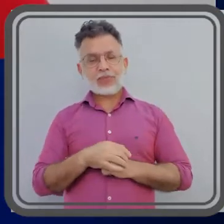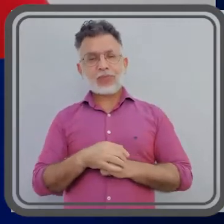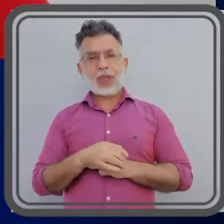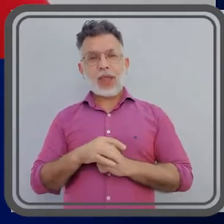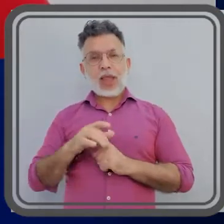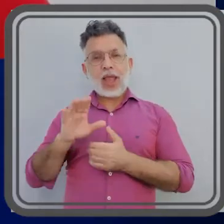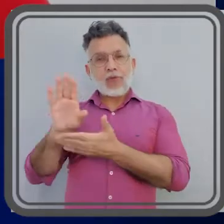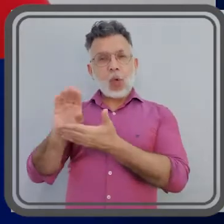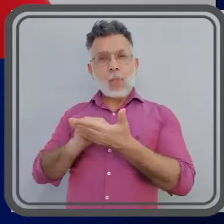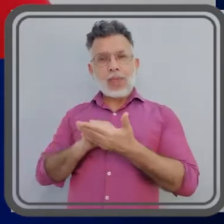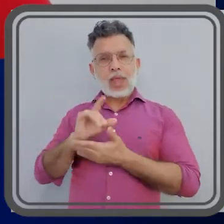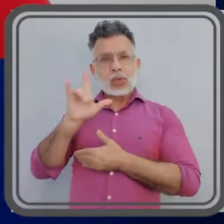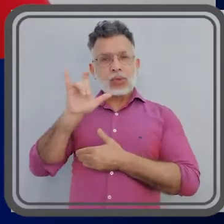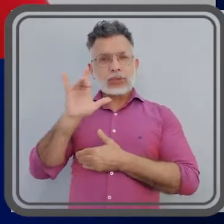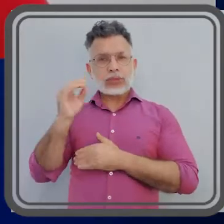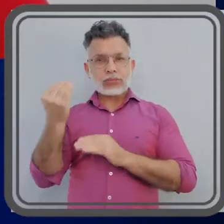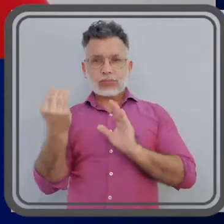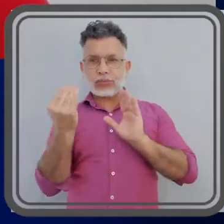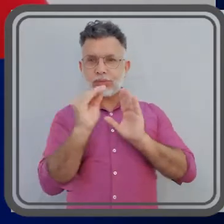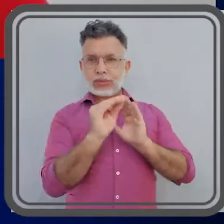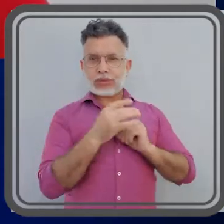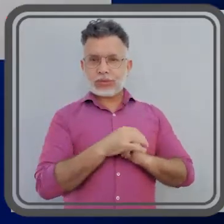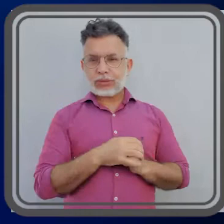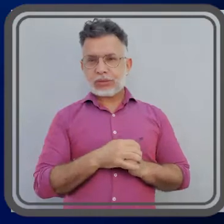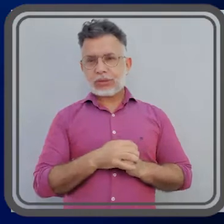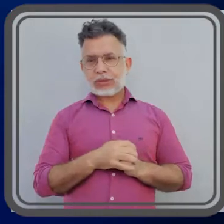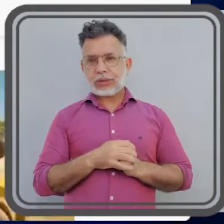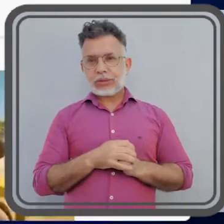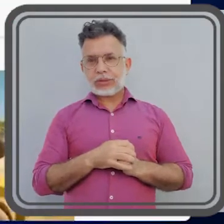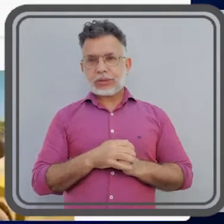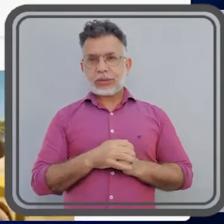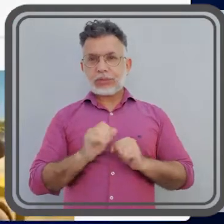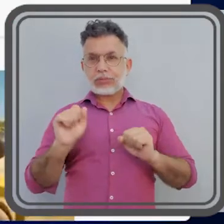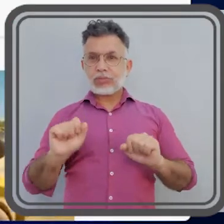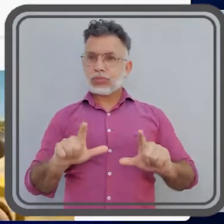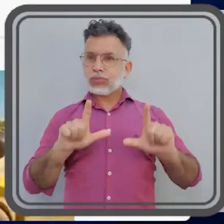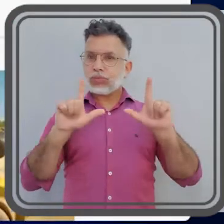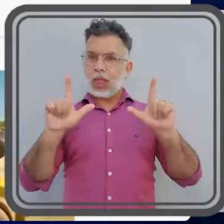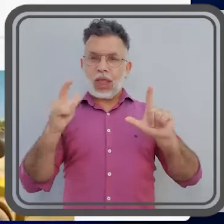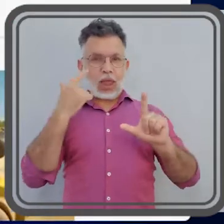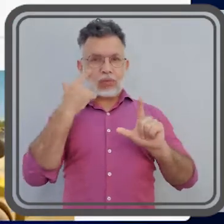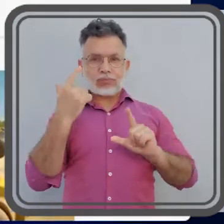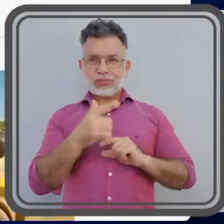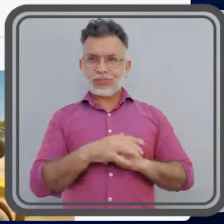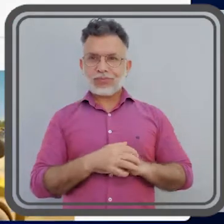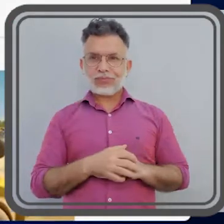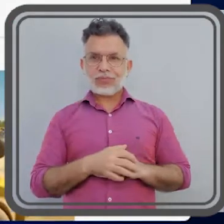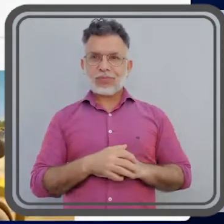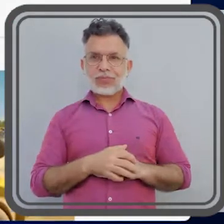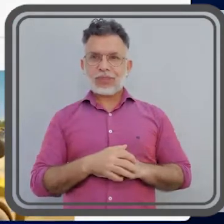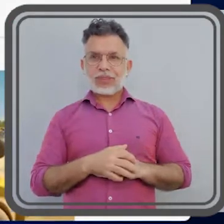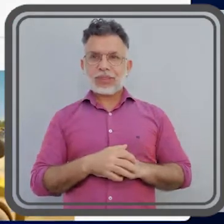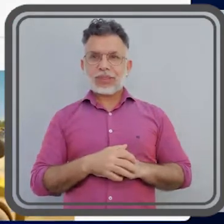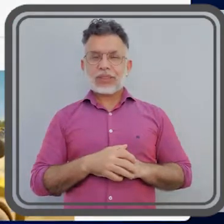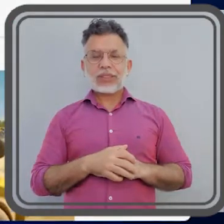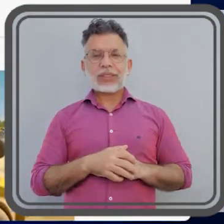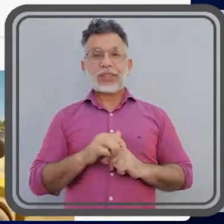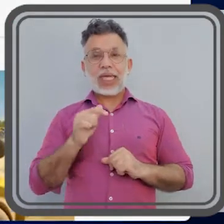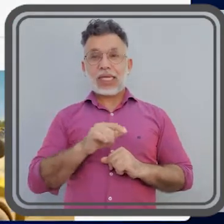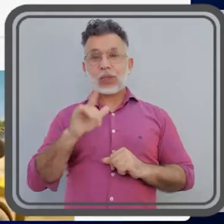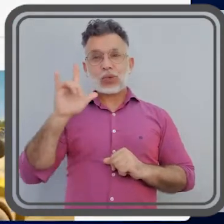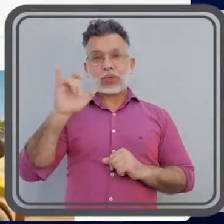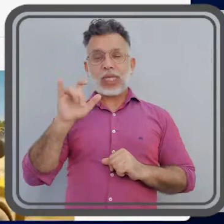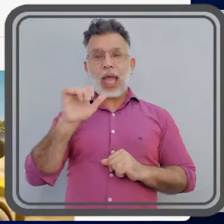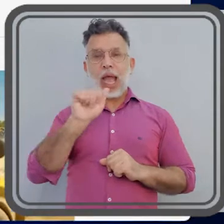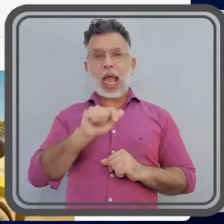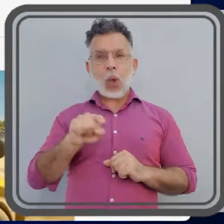aqui. Olha só. Vou jogar a tela. Fica mais fácil eu jogar a tela. Aí, joguei a tela. Thiago Reis aqui no Instagram,